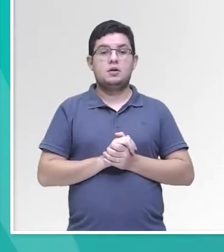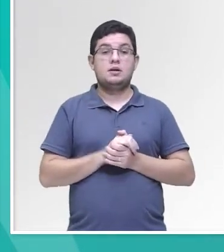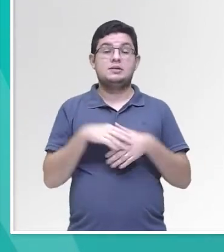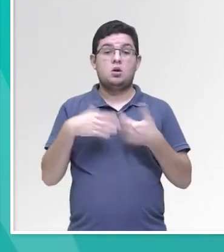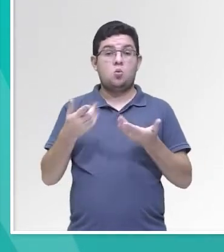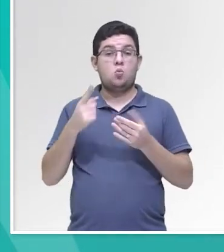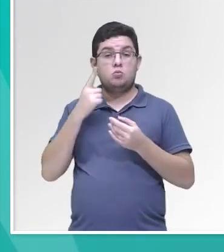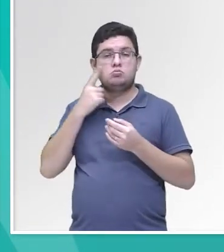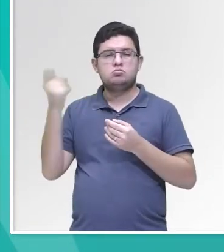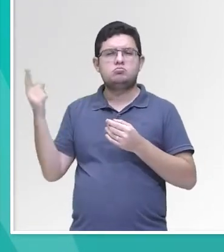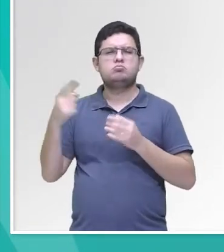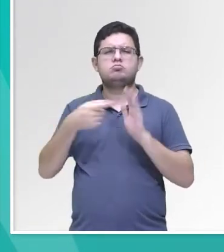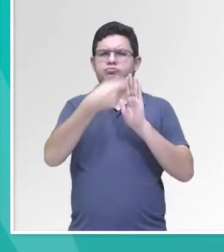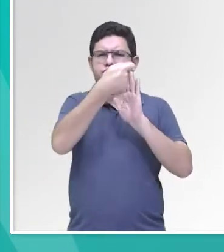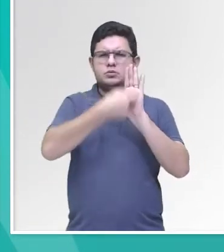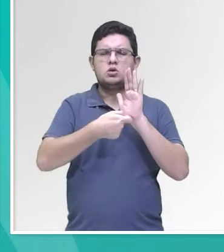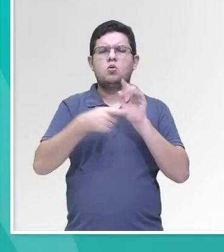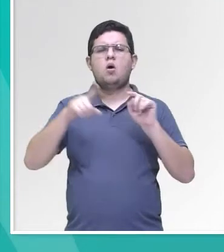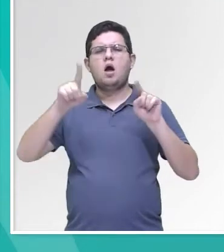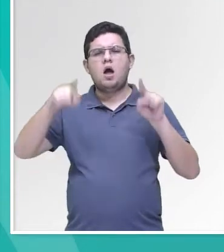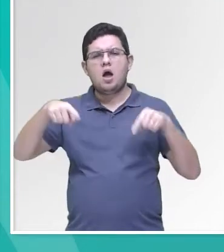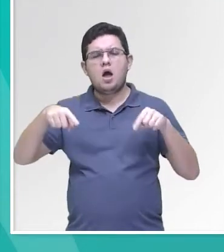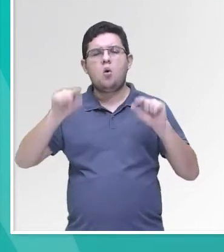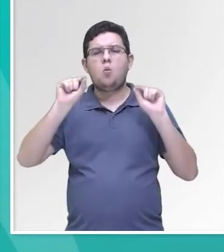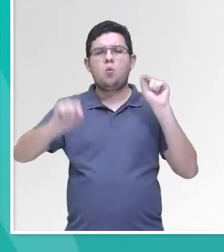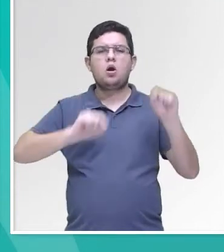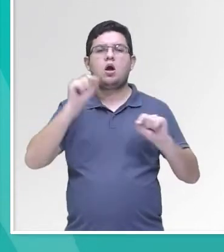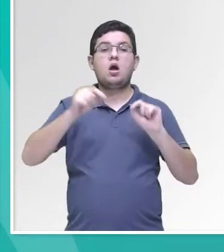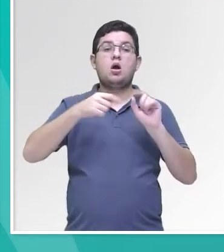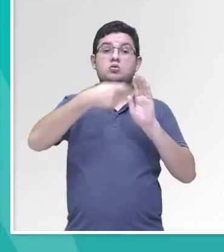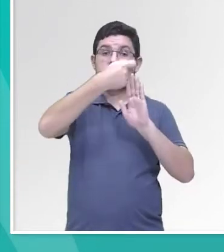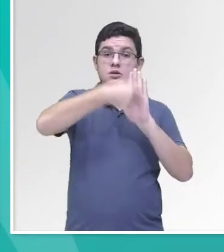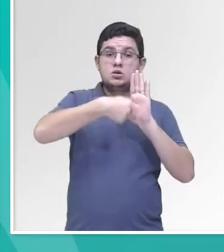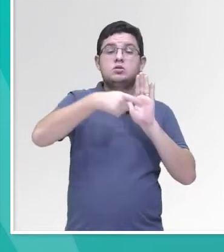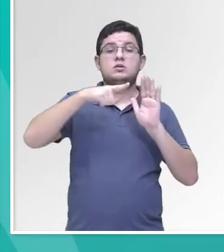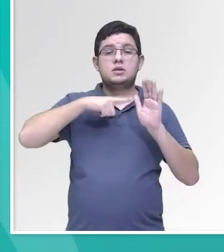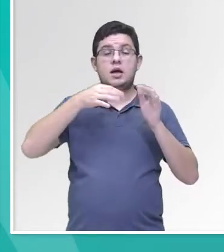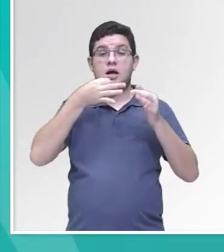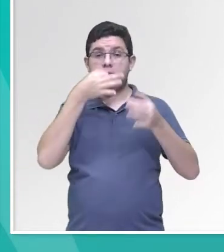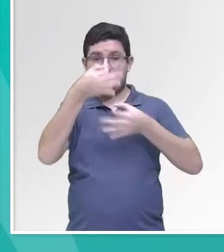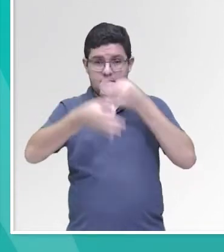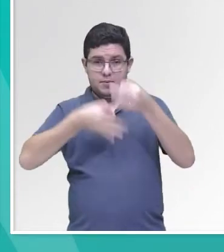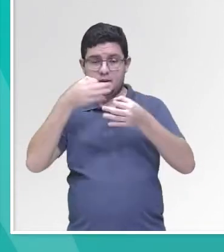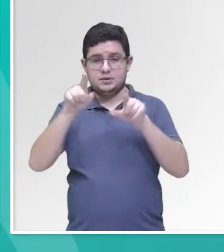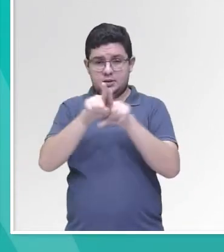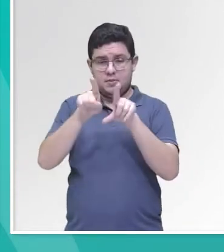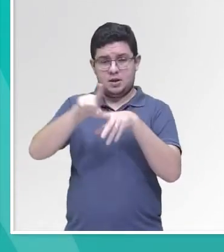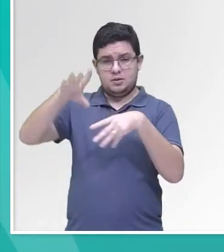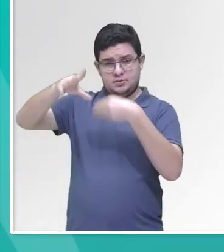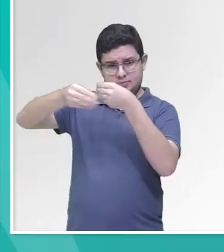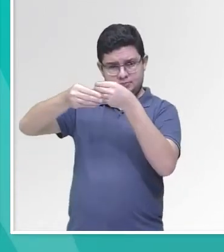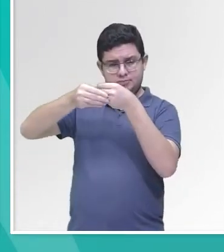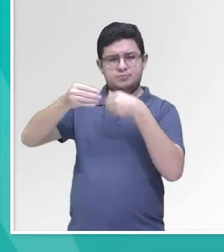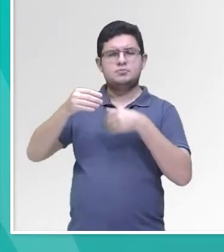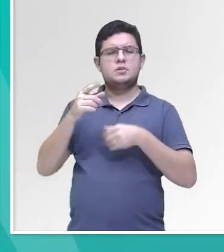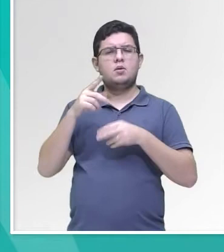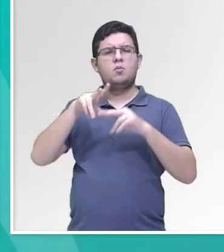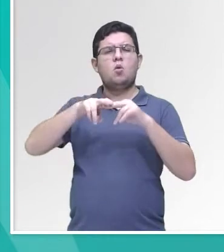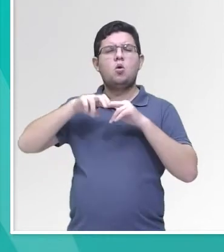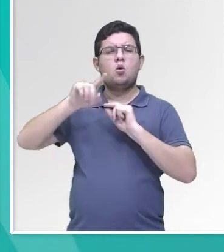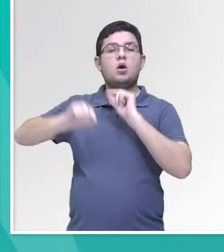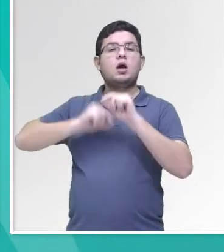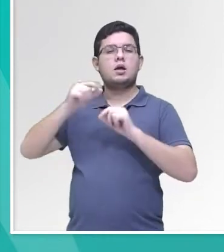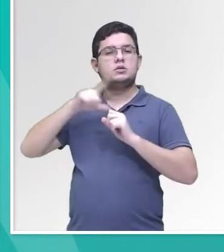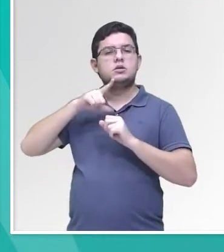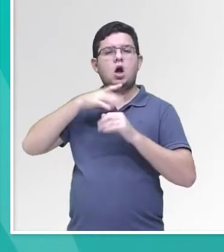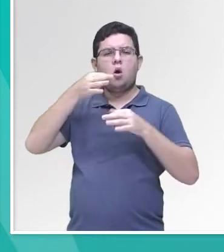texto, ele é sim um texto dissertativo argumentativo. Por quê? Porque tinha ali uma opinião sobre o tema.